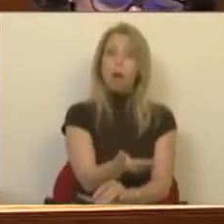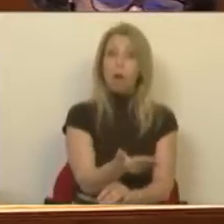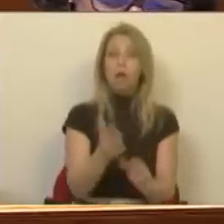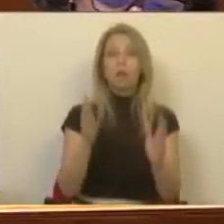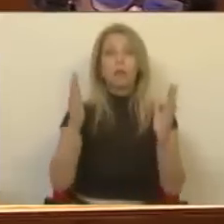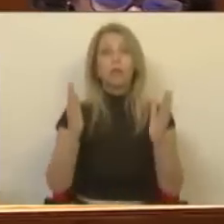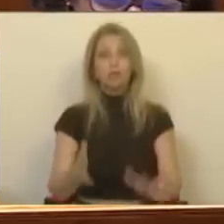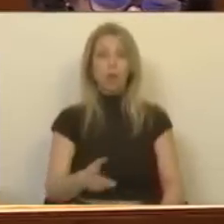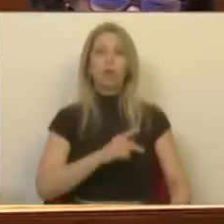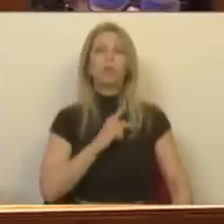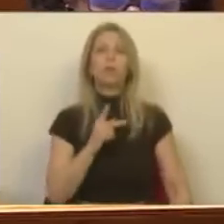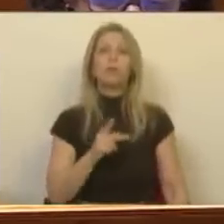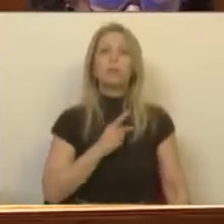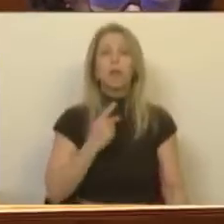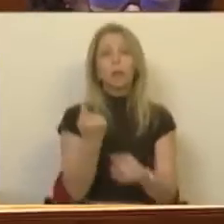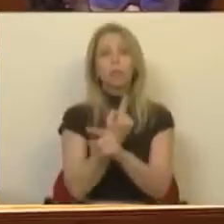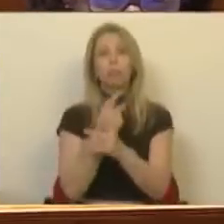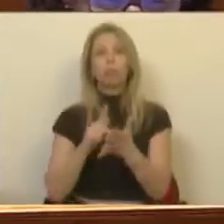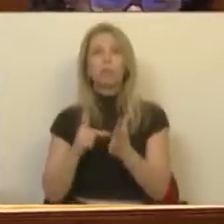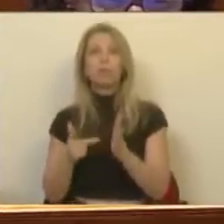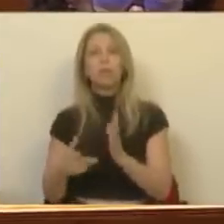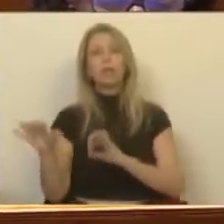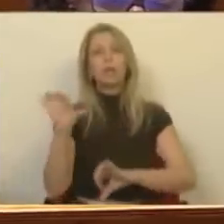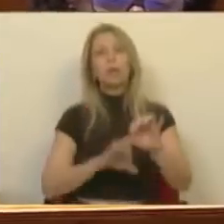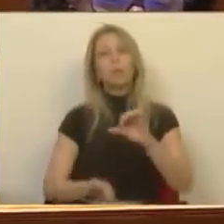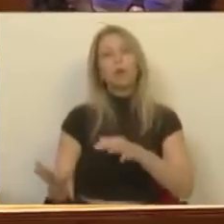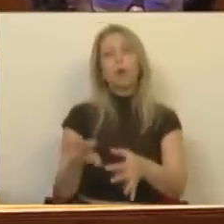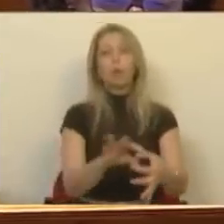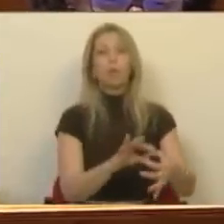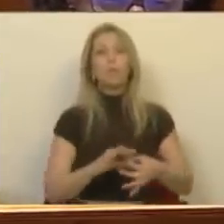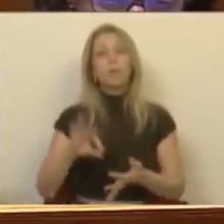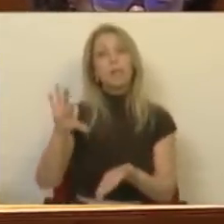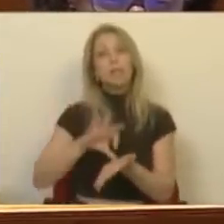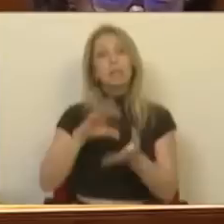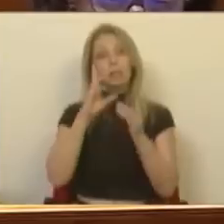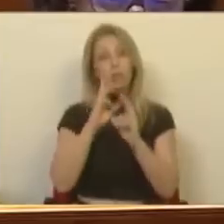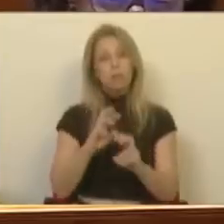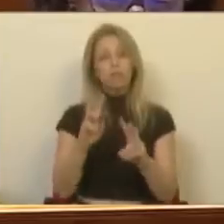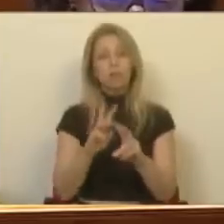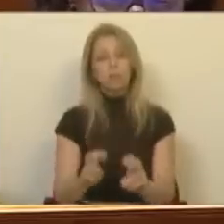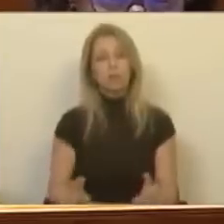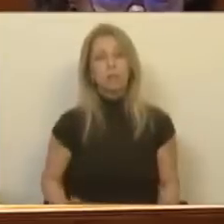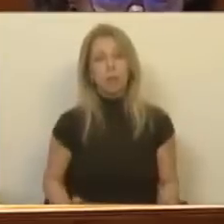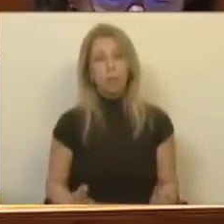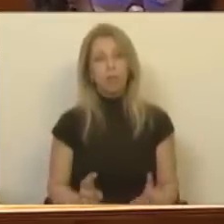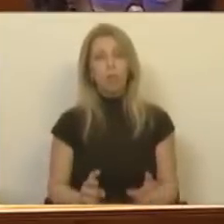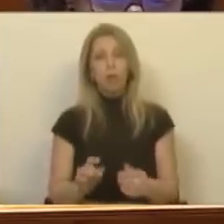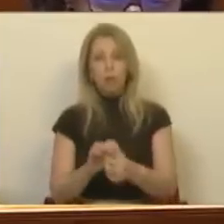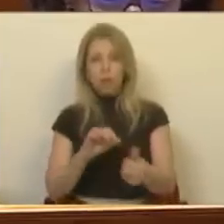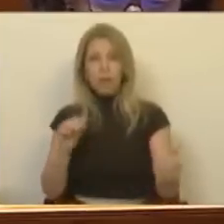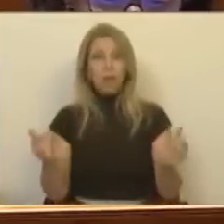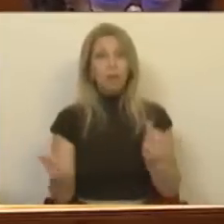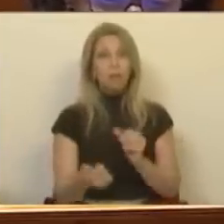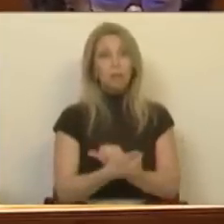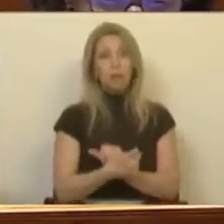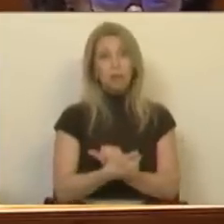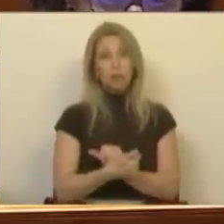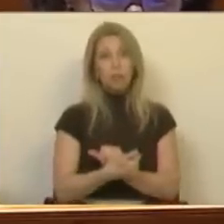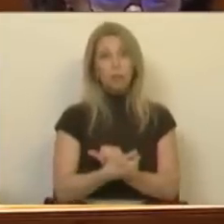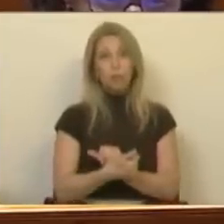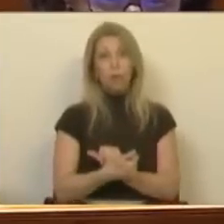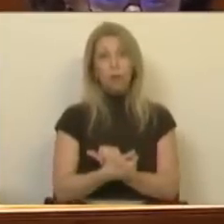nas universidades nos polité que nos Laboratórios colaborativos nos centros de investigação e transformar em produto